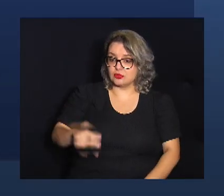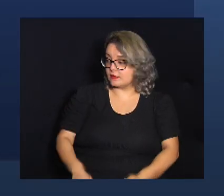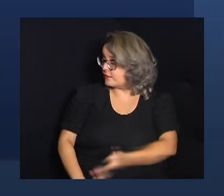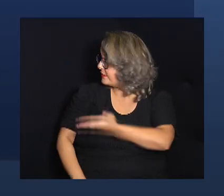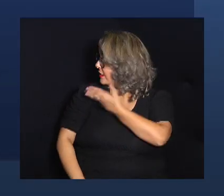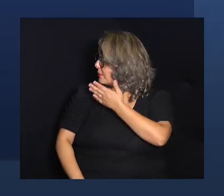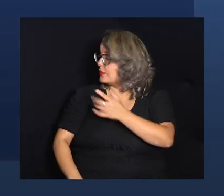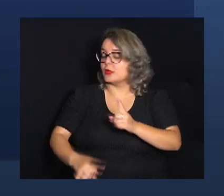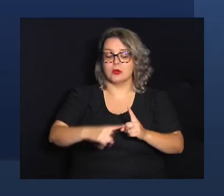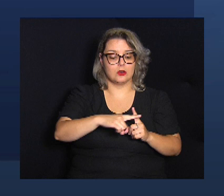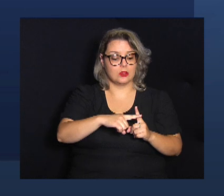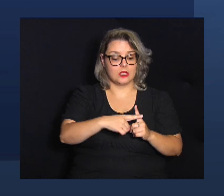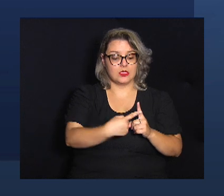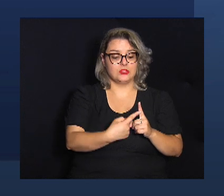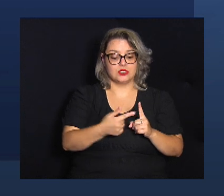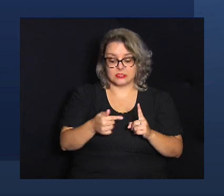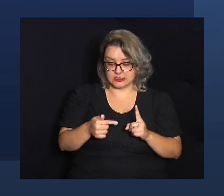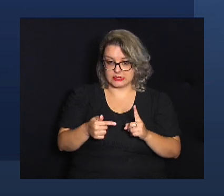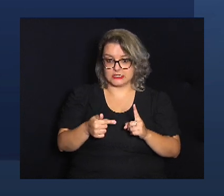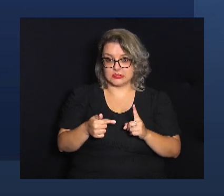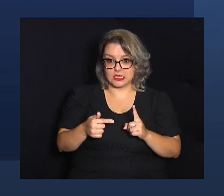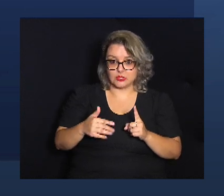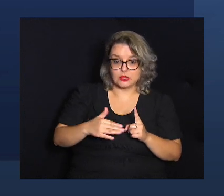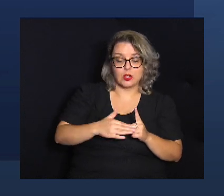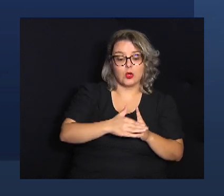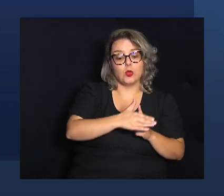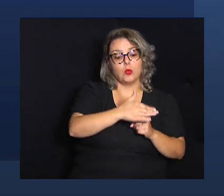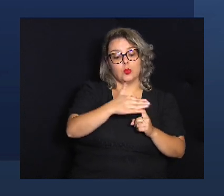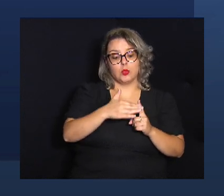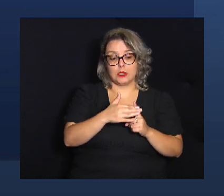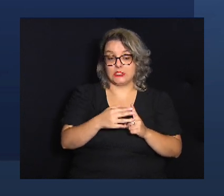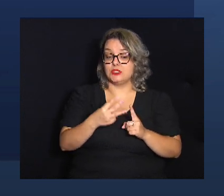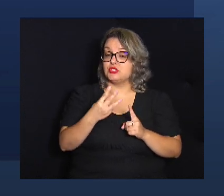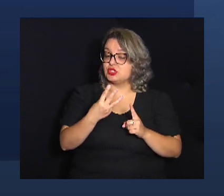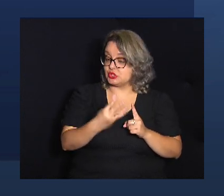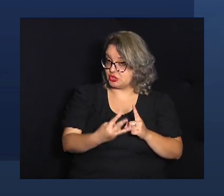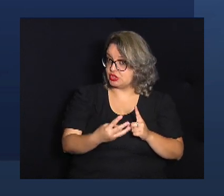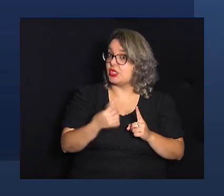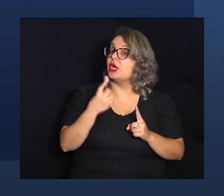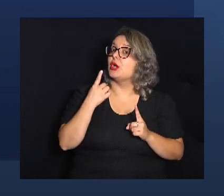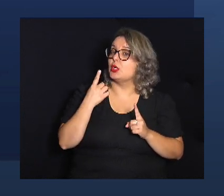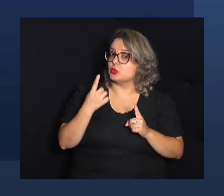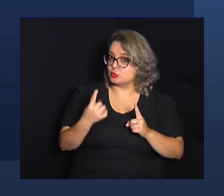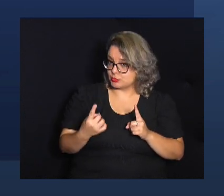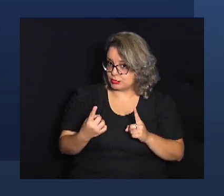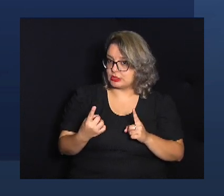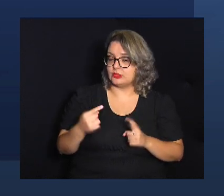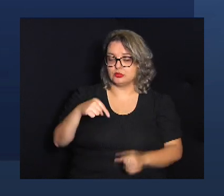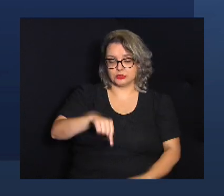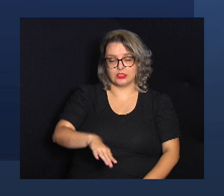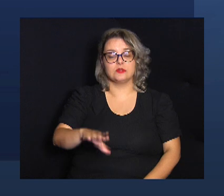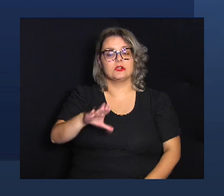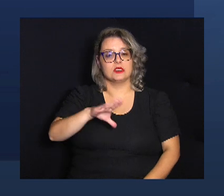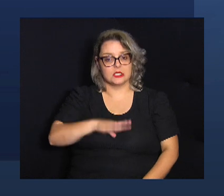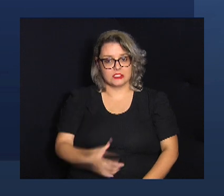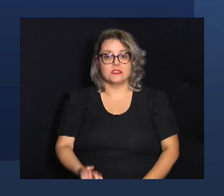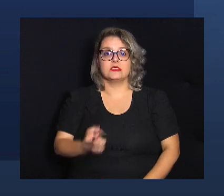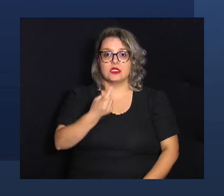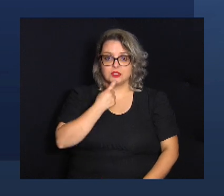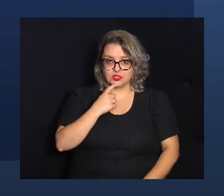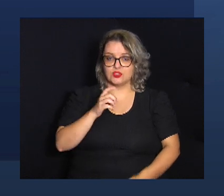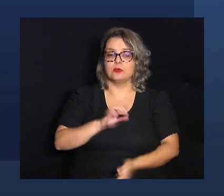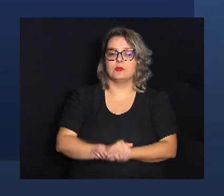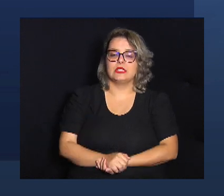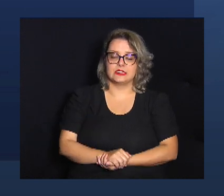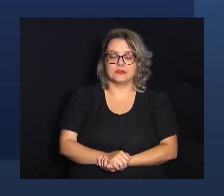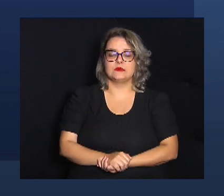mínima de 17 graus. Ao longo do dia a temperatura sobe, podendo chegar aos 31 graus aqui na cidade